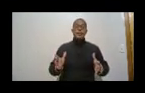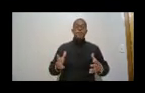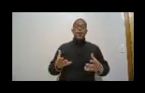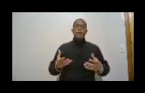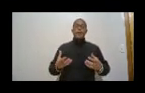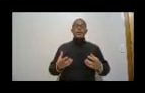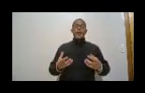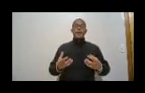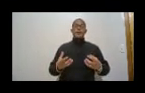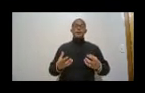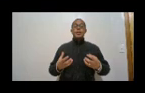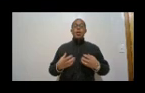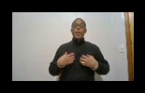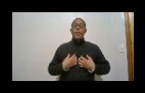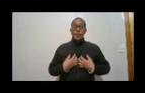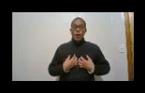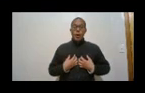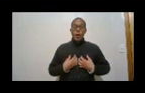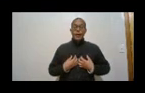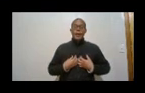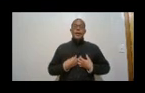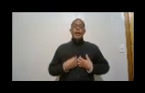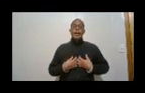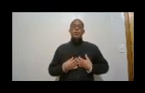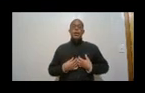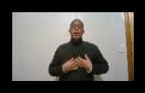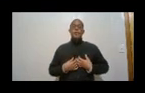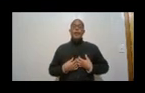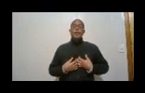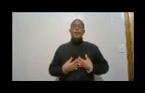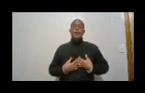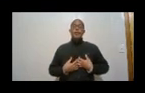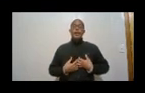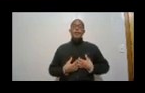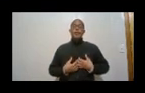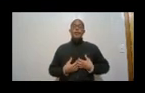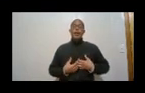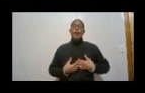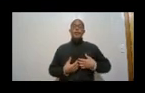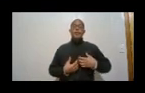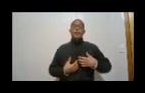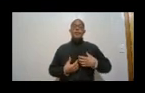É assim, ó. Você toma uma droga e aquela droga